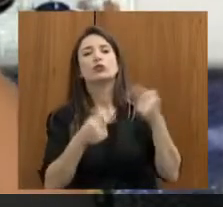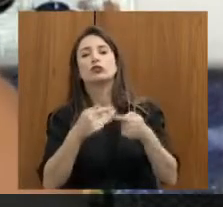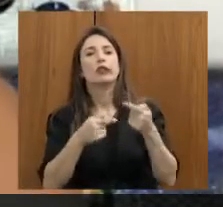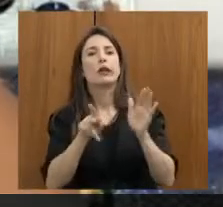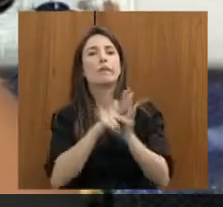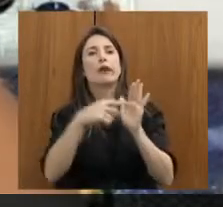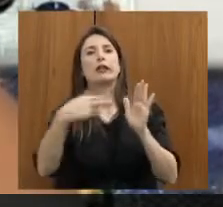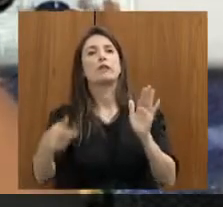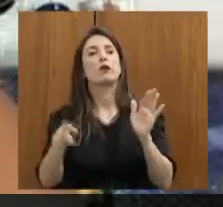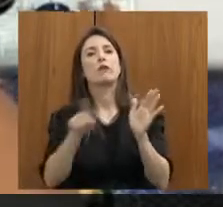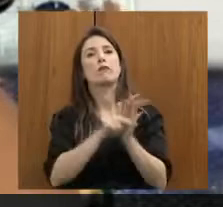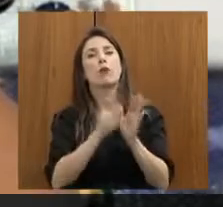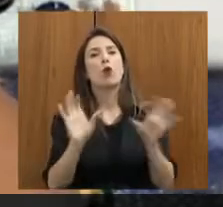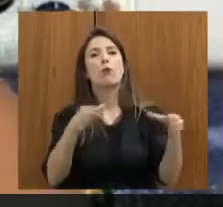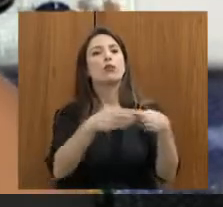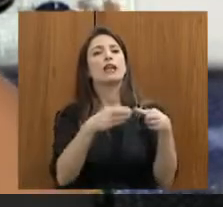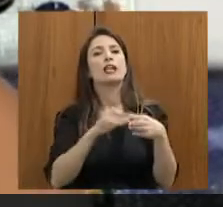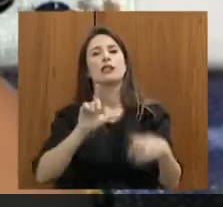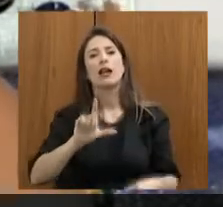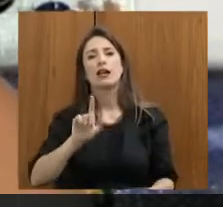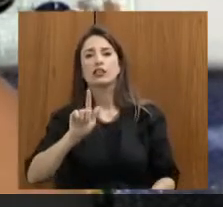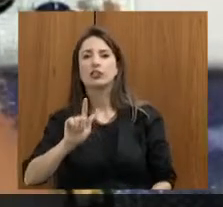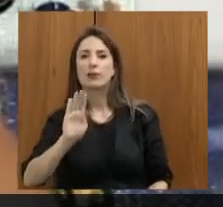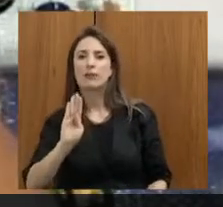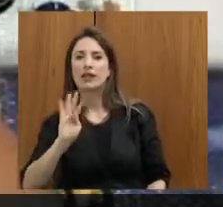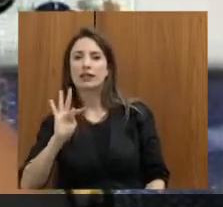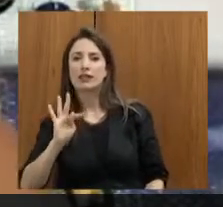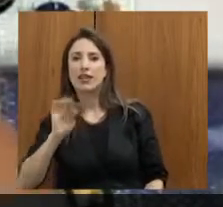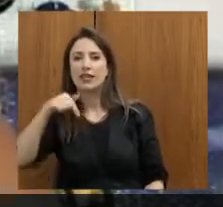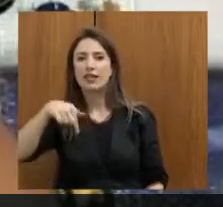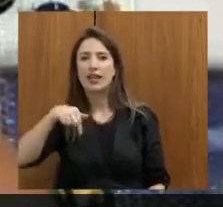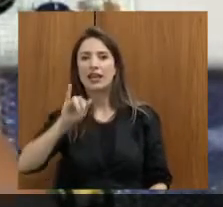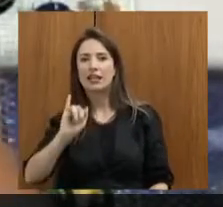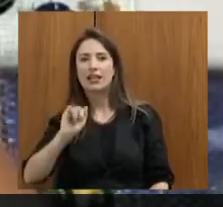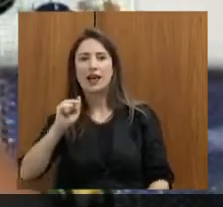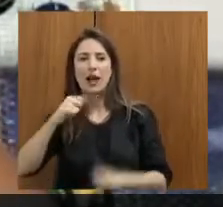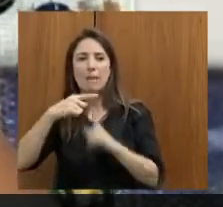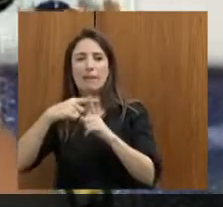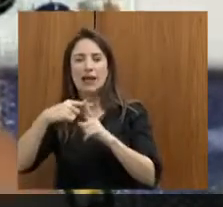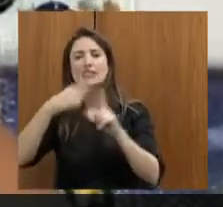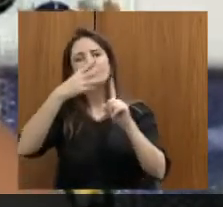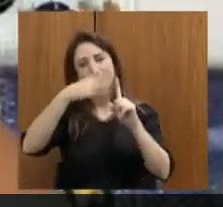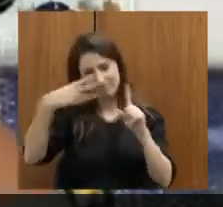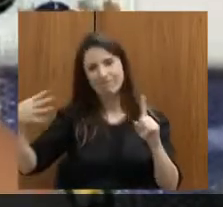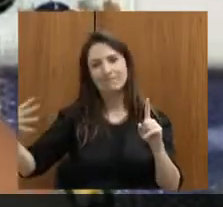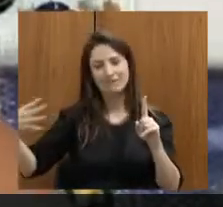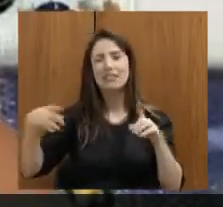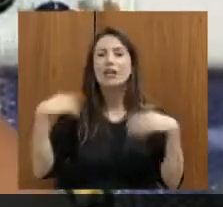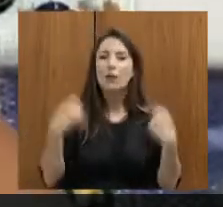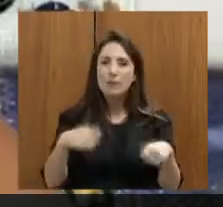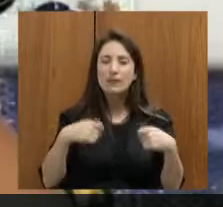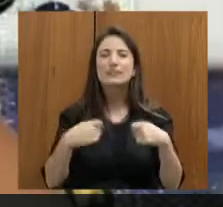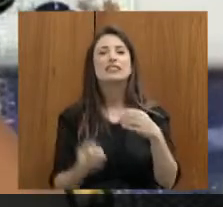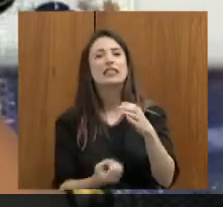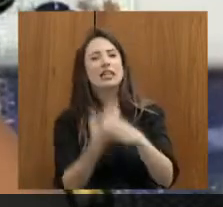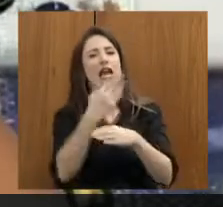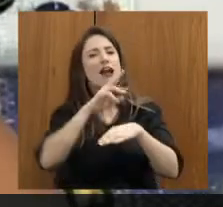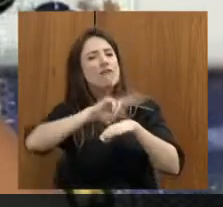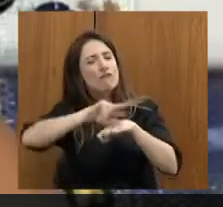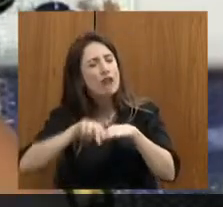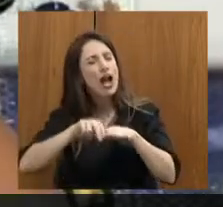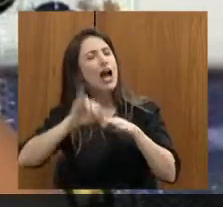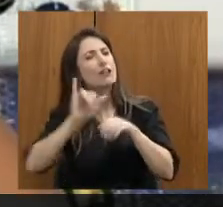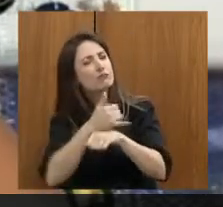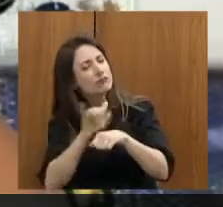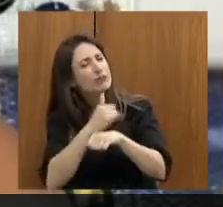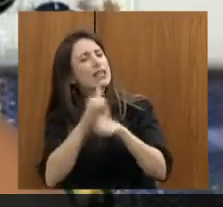né só para gente trazer aqui um exemplo então a gente precisa é criar nova jurisprudência patrimônio cultural não é principalmente